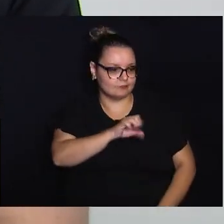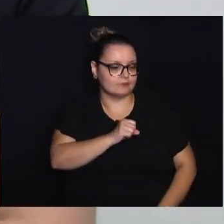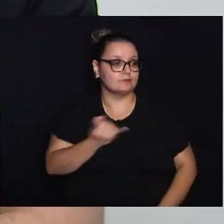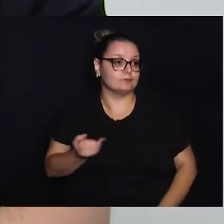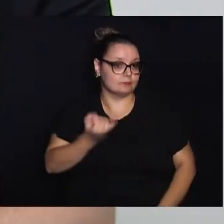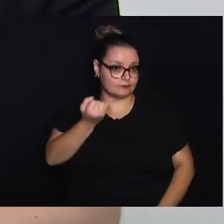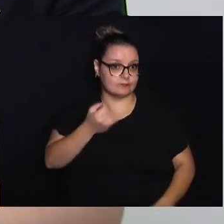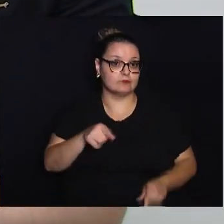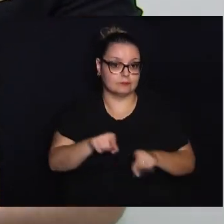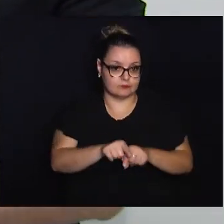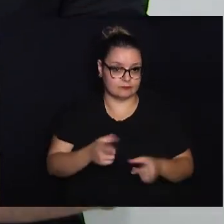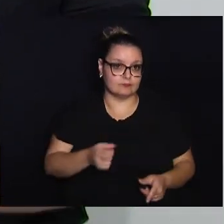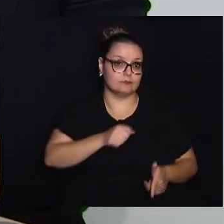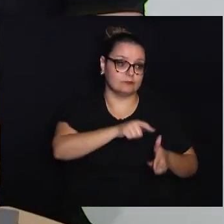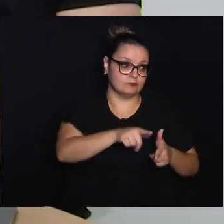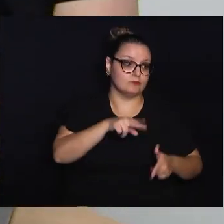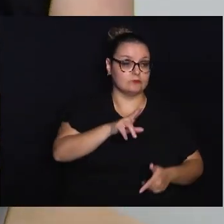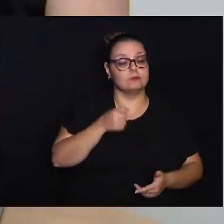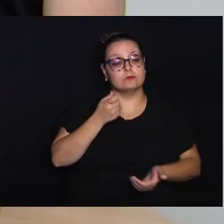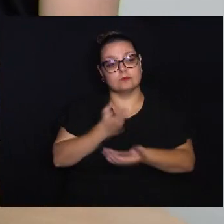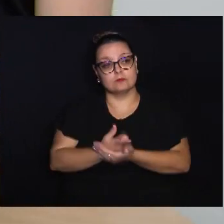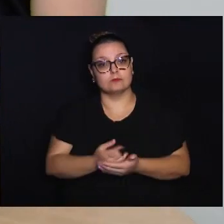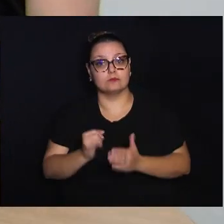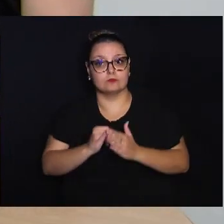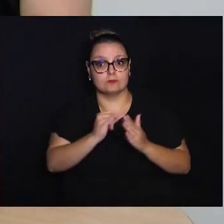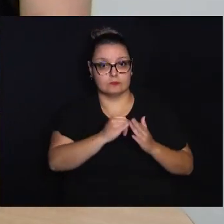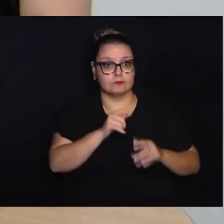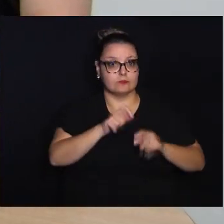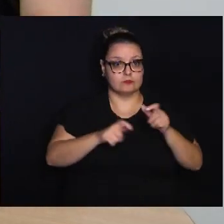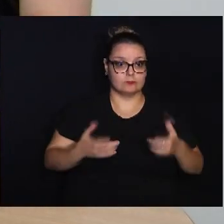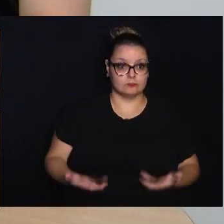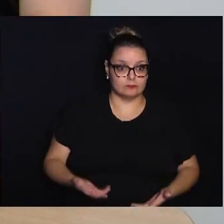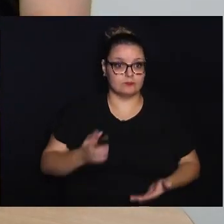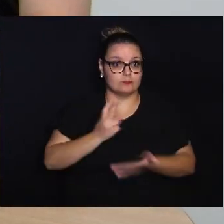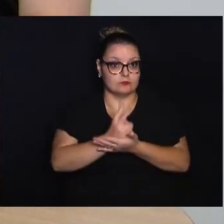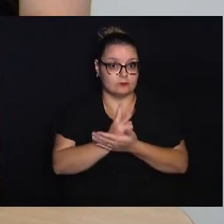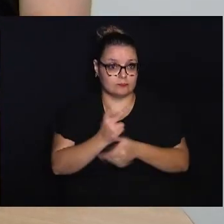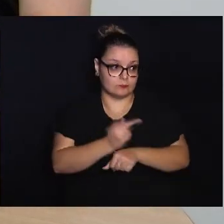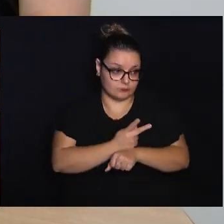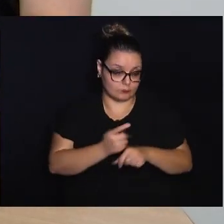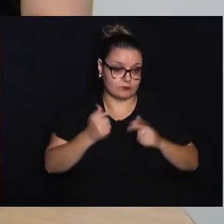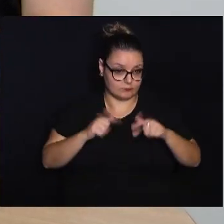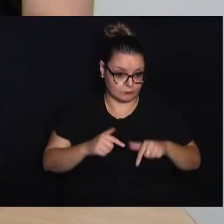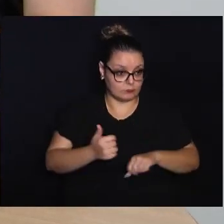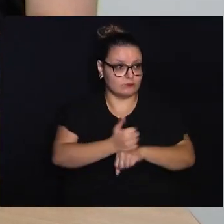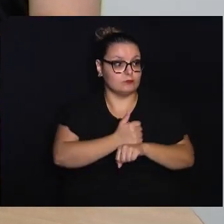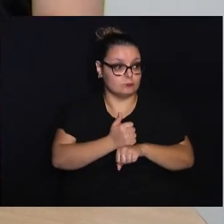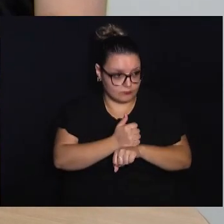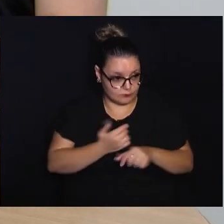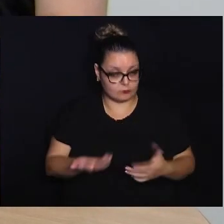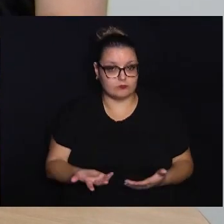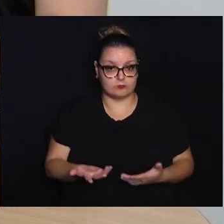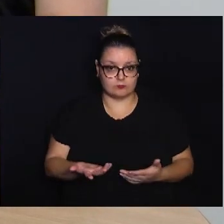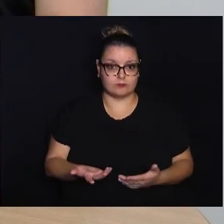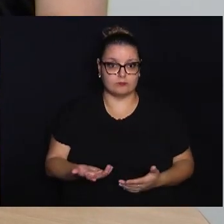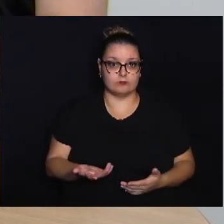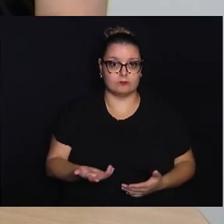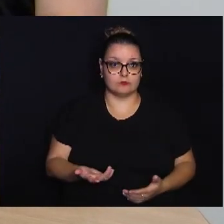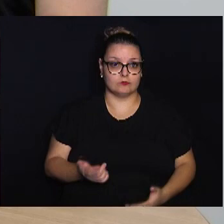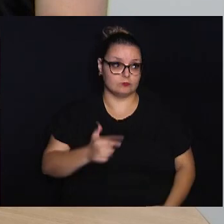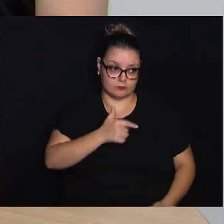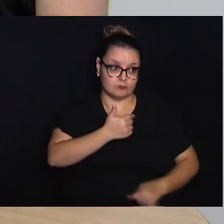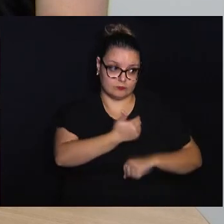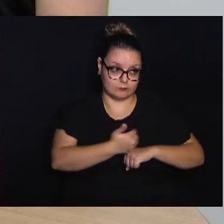Marcos, uma questão também fundamental, tanto para alugar ou comprar imóvel, é o pessoal de casa sempre procurar lugares profissionais